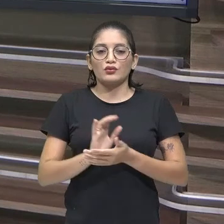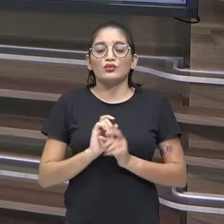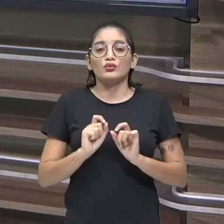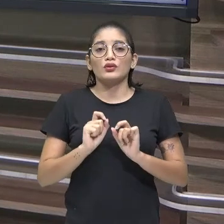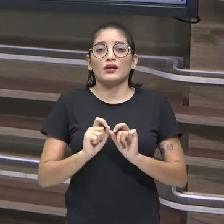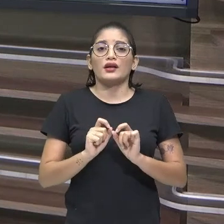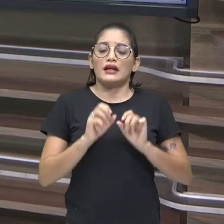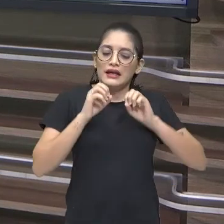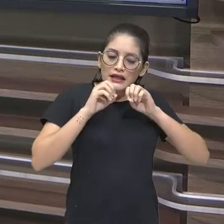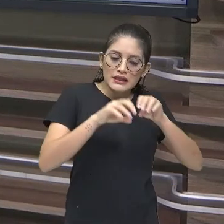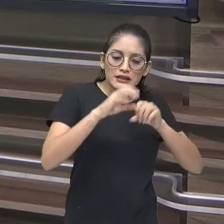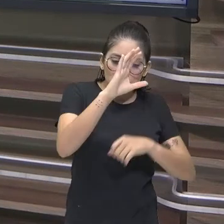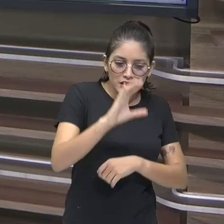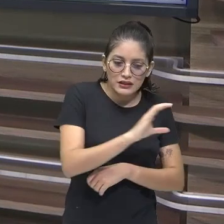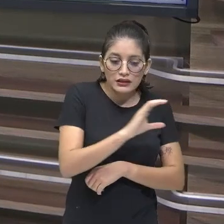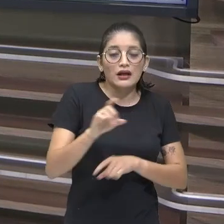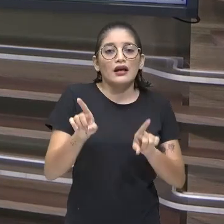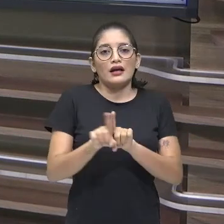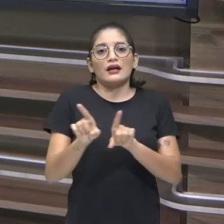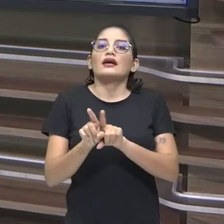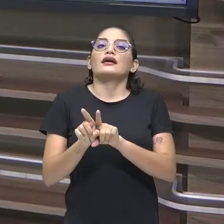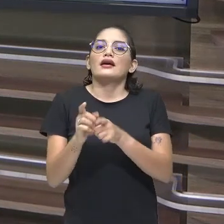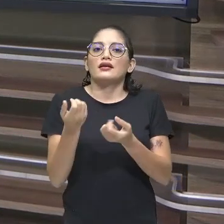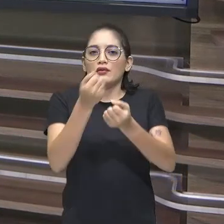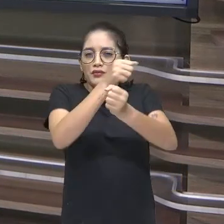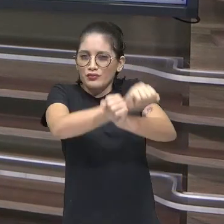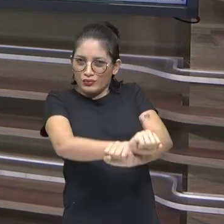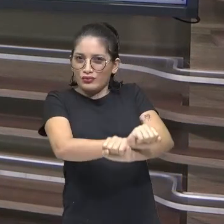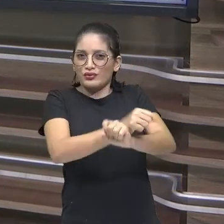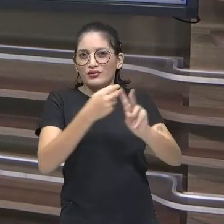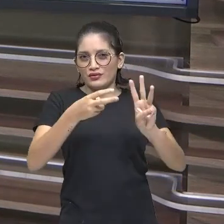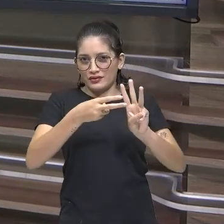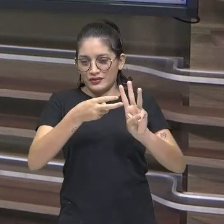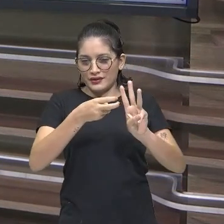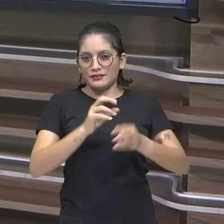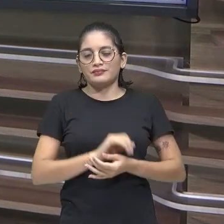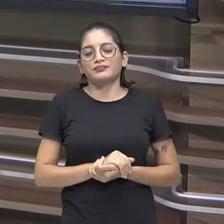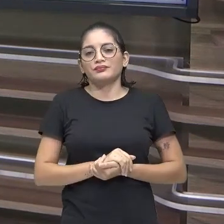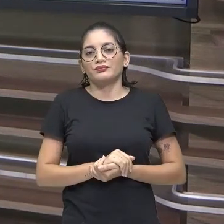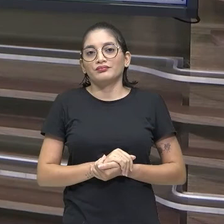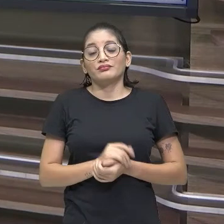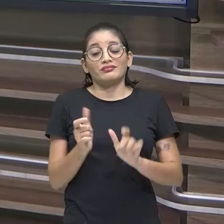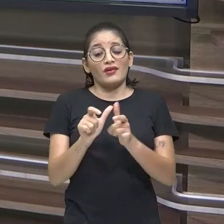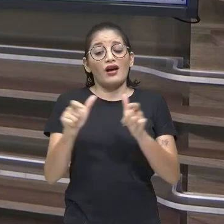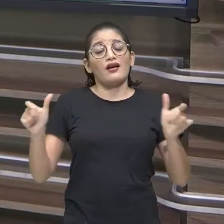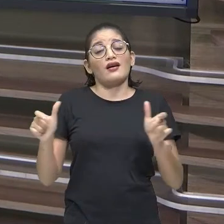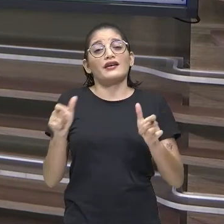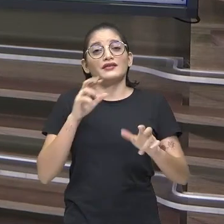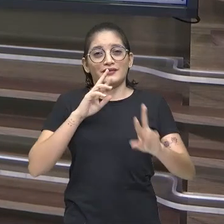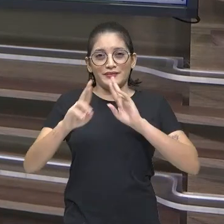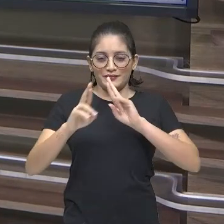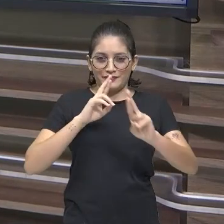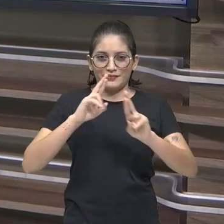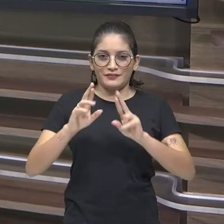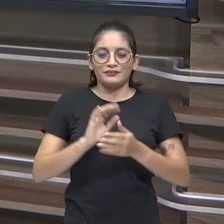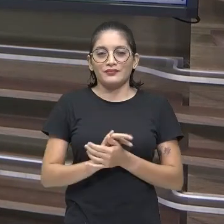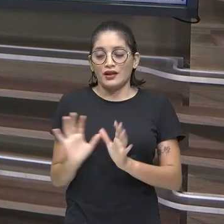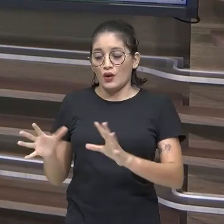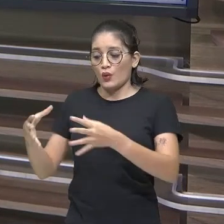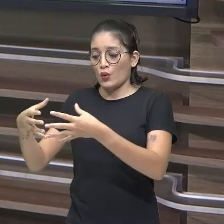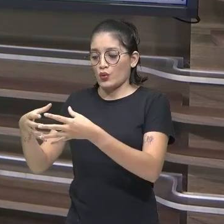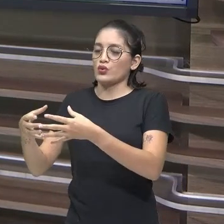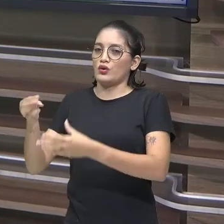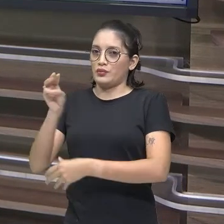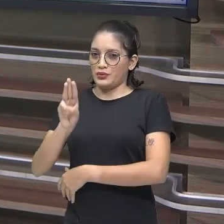e escravizar os indígenas, respectivamente. A grande maioria de vocês está falando que os